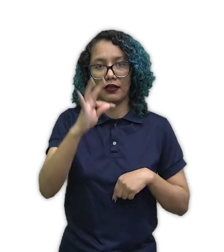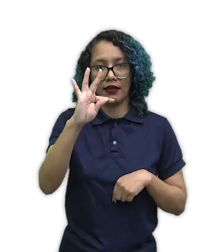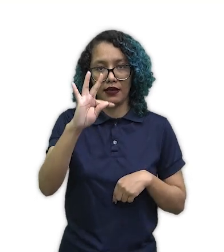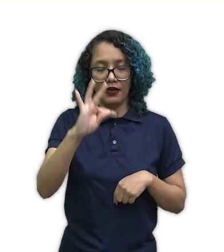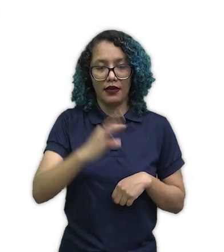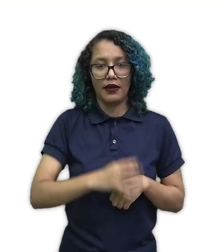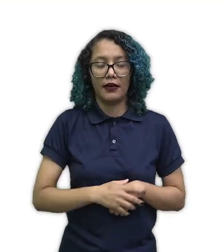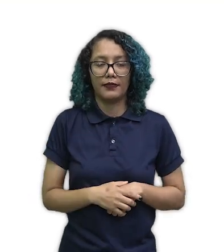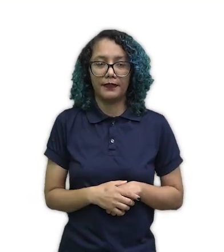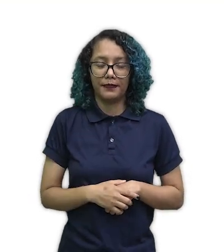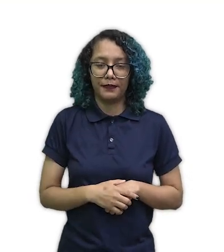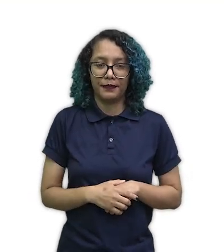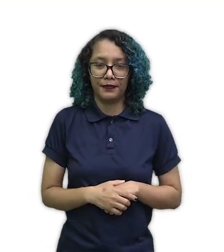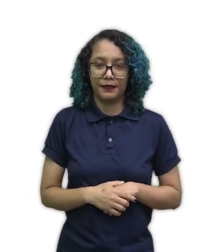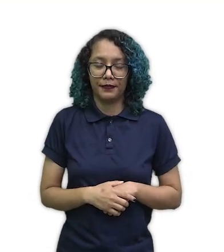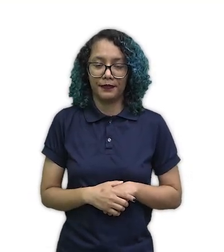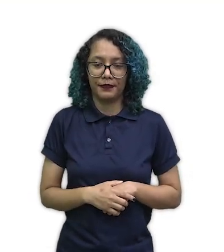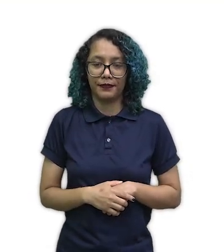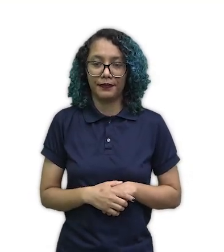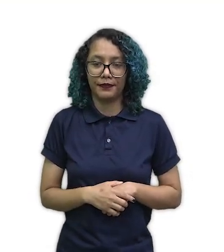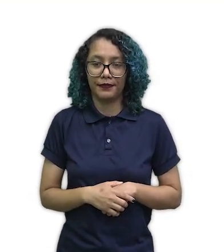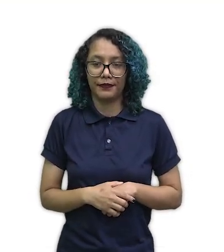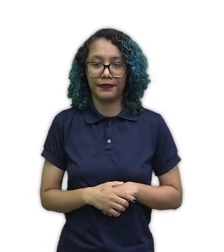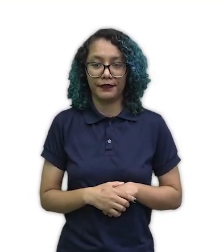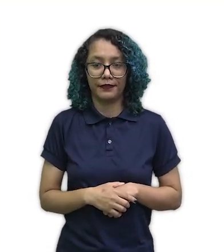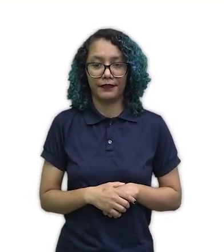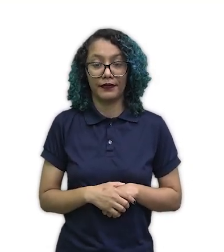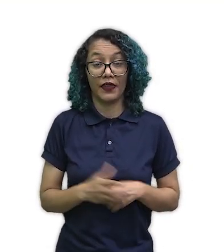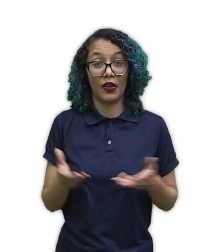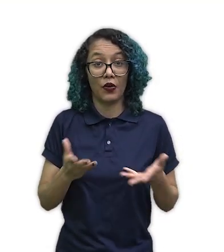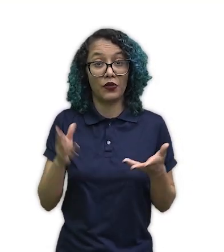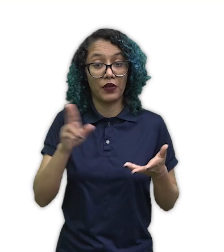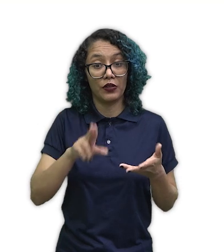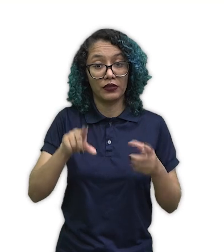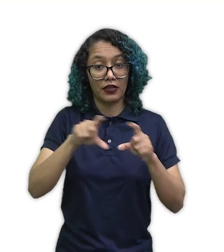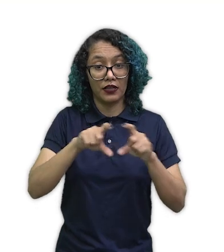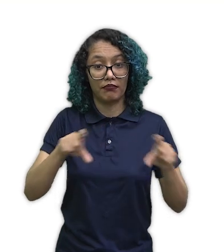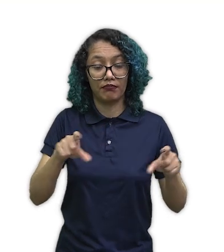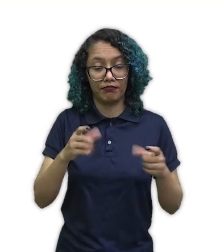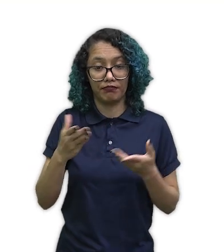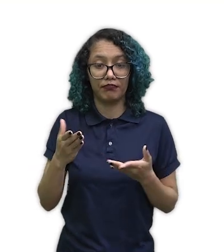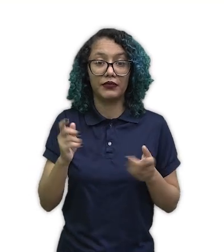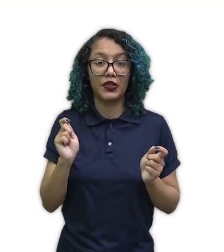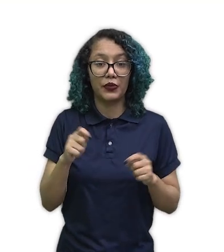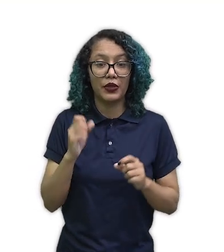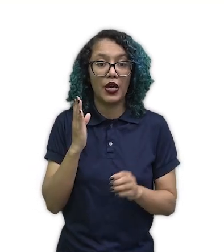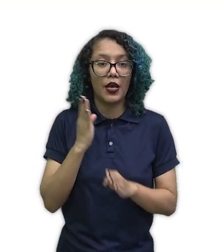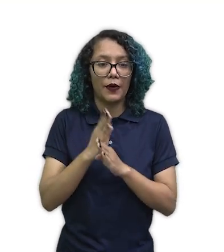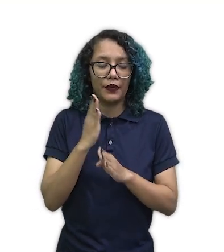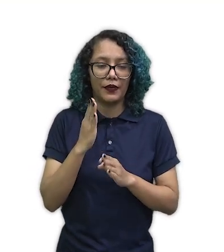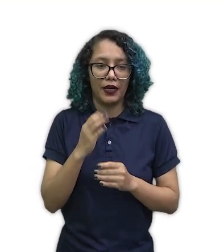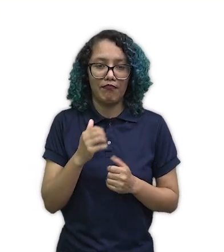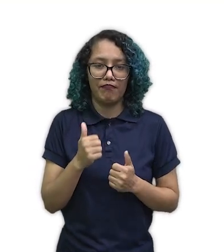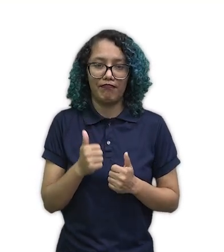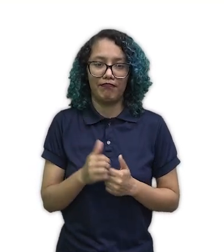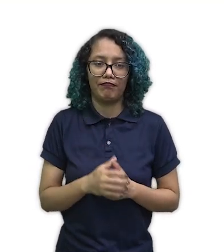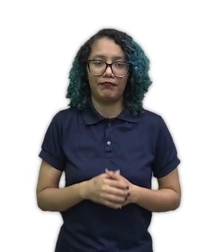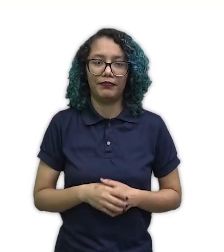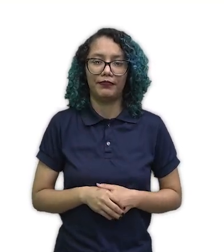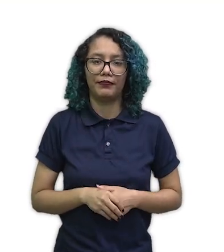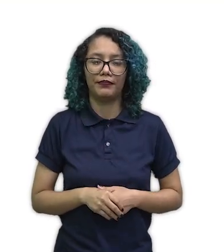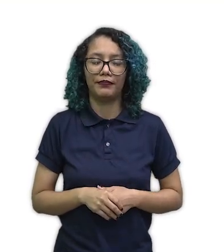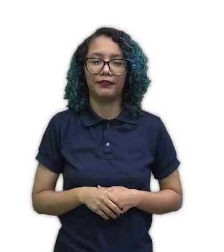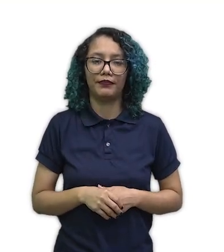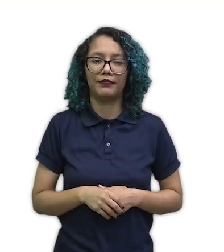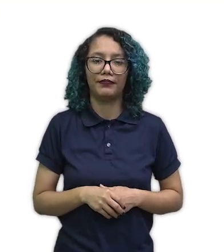Certo? E a gente vai aplicar esta fórmula para poder determinarmos aí esse valor. Certo?